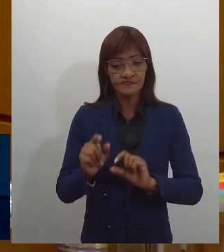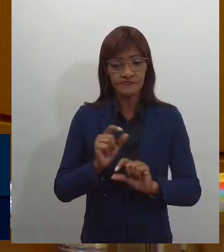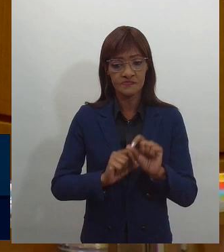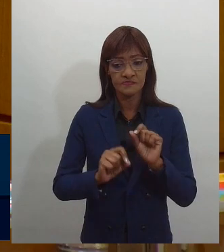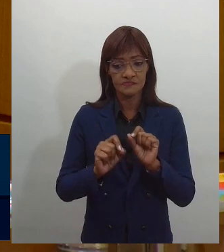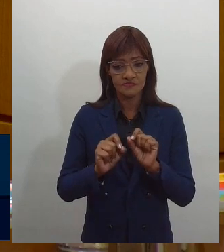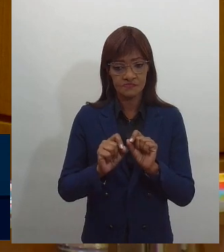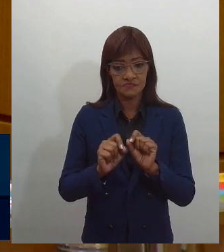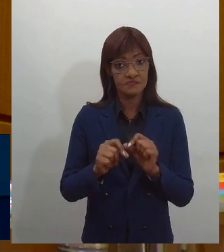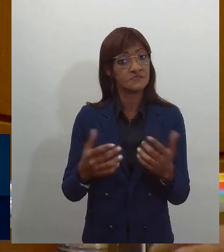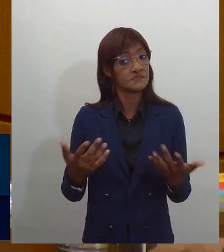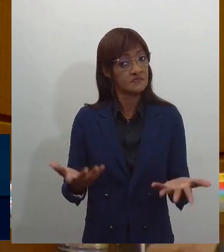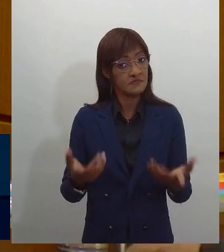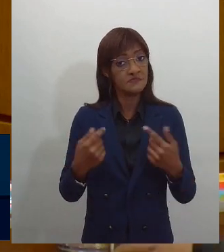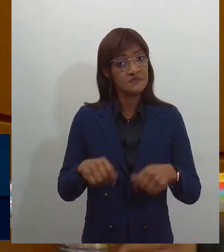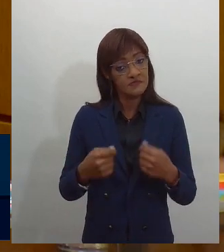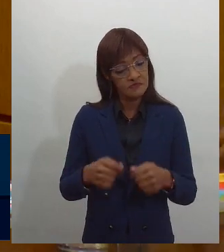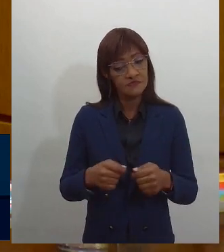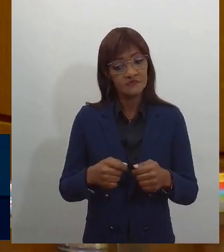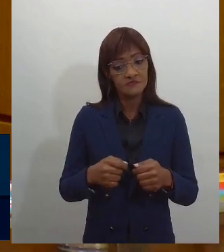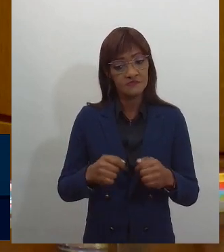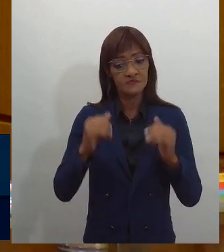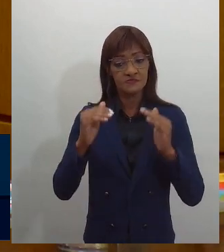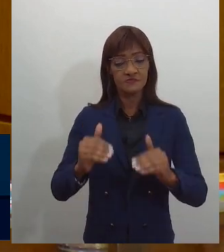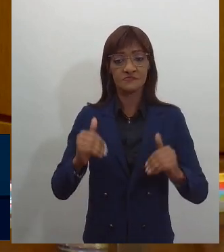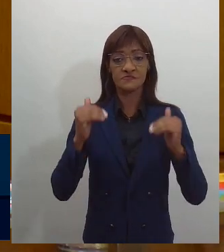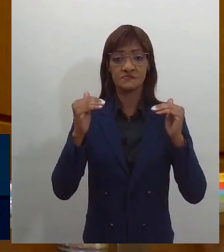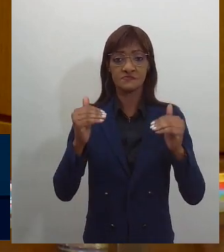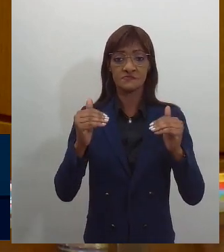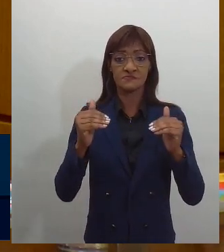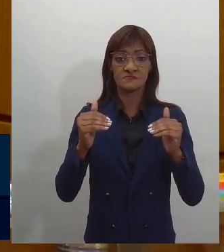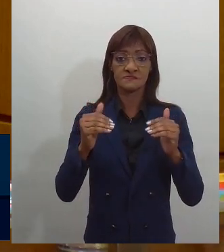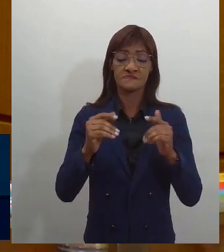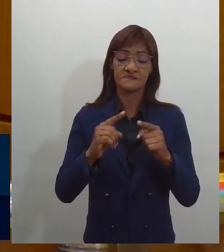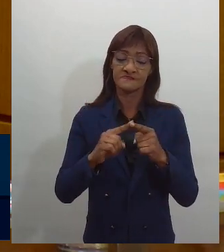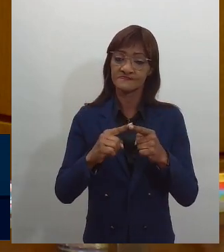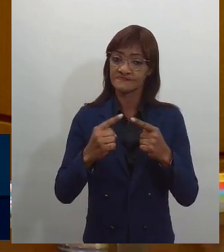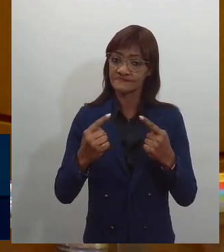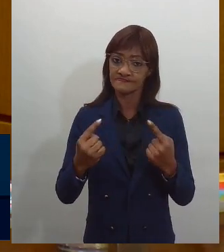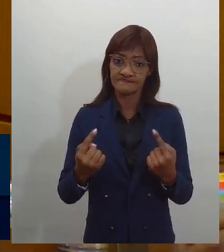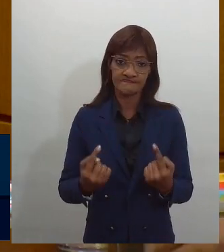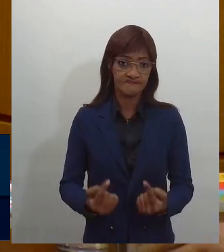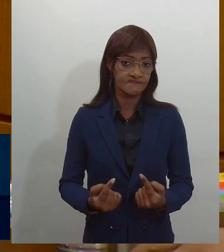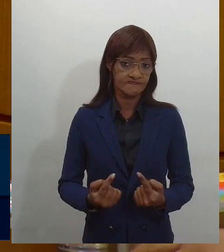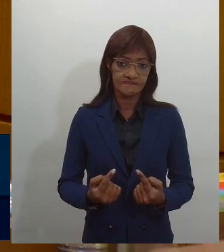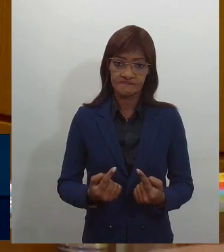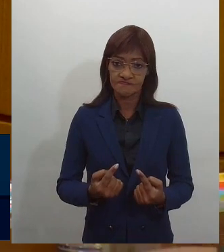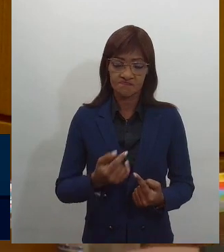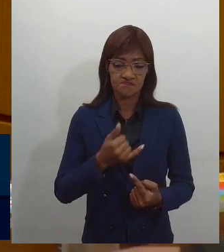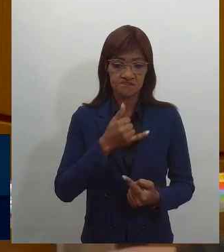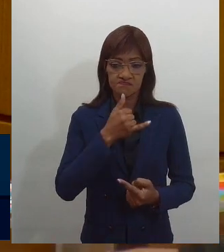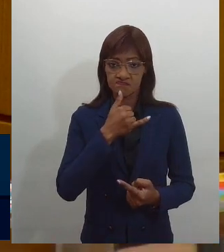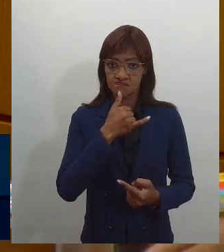representar um avanço, mas infelizmente está parado